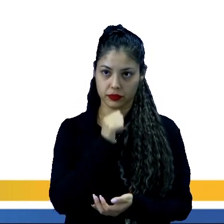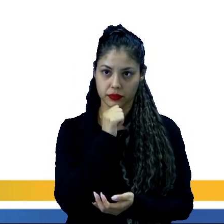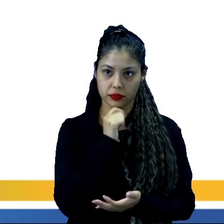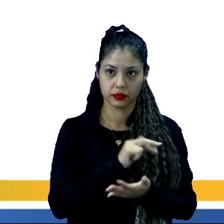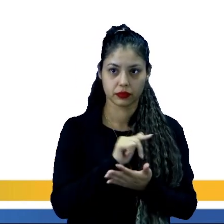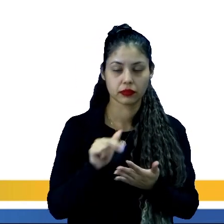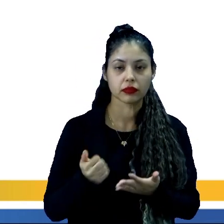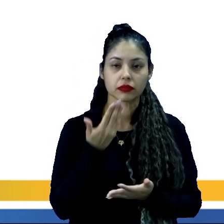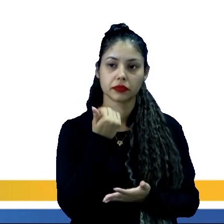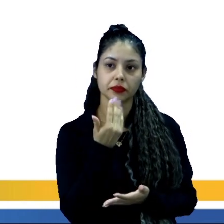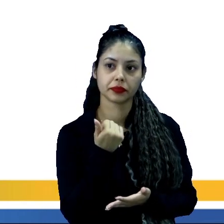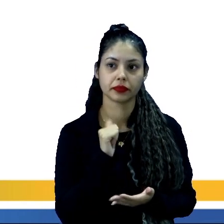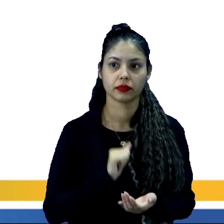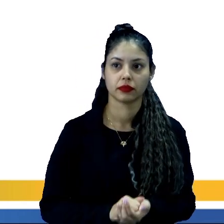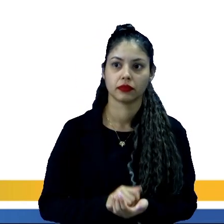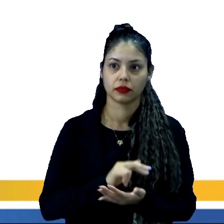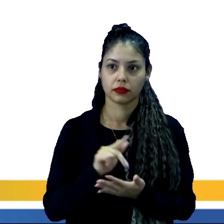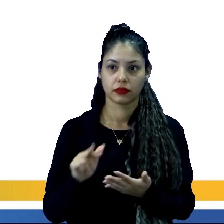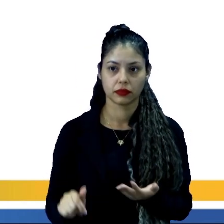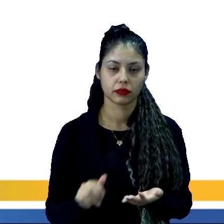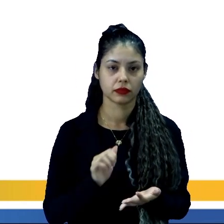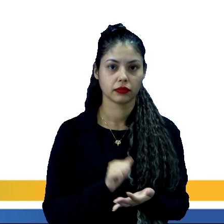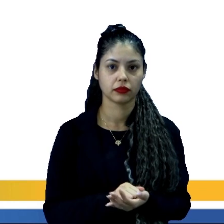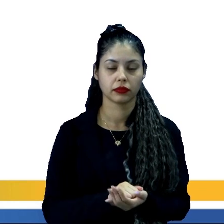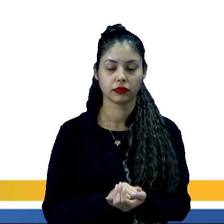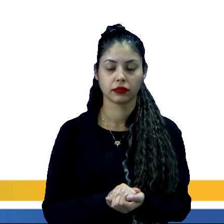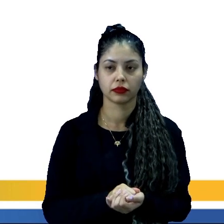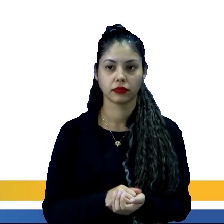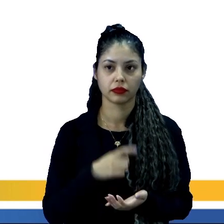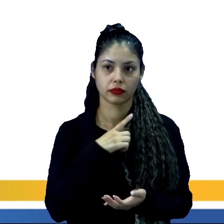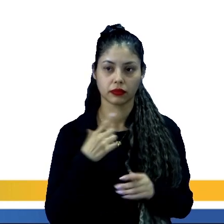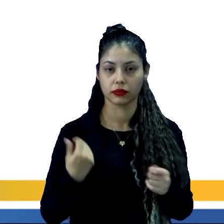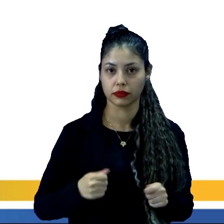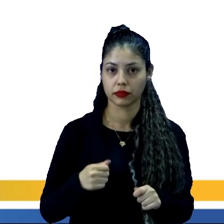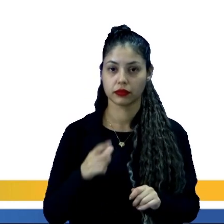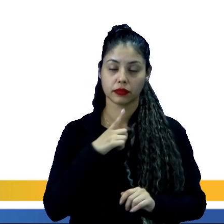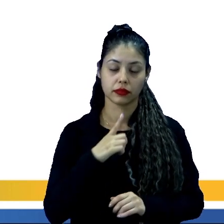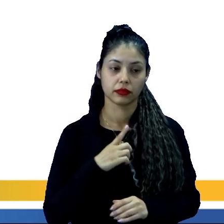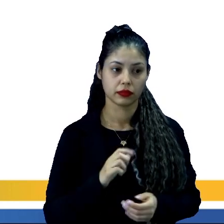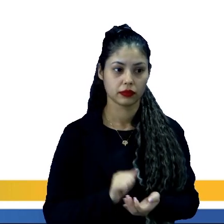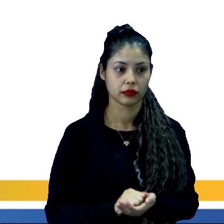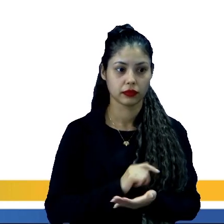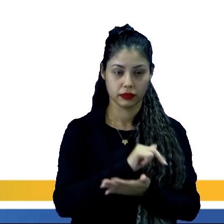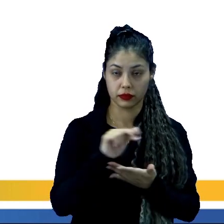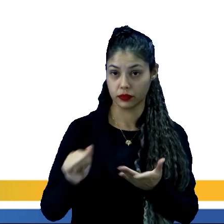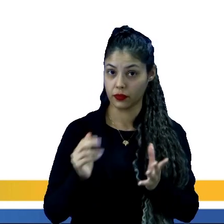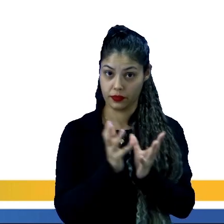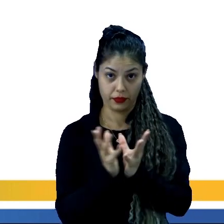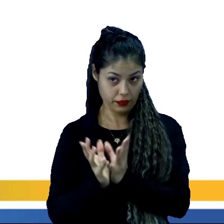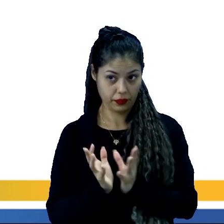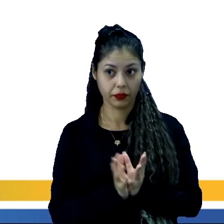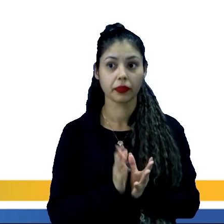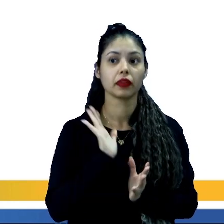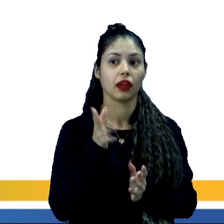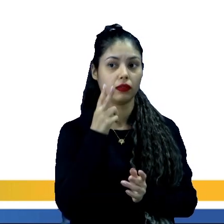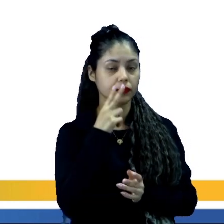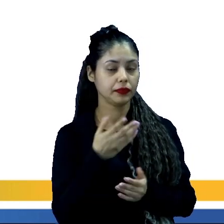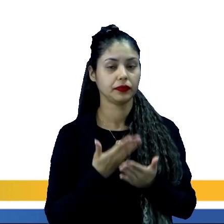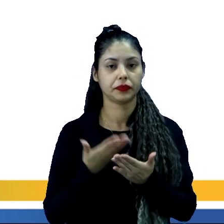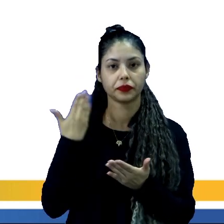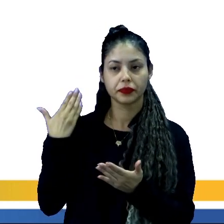de alimentação, né? De vários tipos de alimentos. Então, a gente precisa ter essa diversidade ali dos grupos, como a gente já